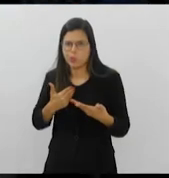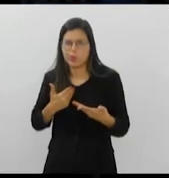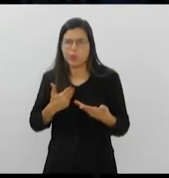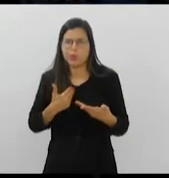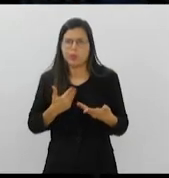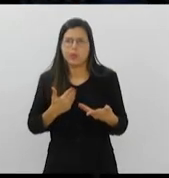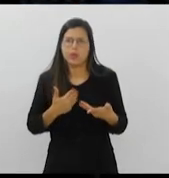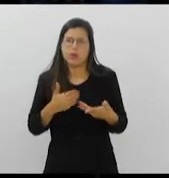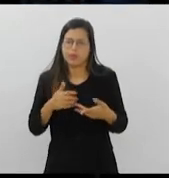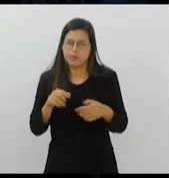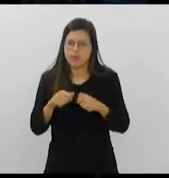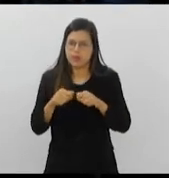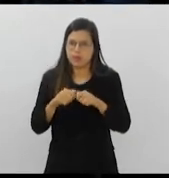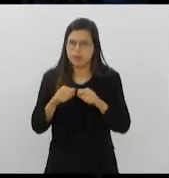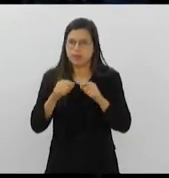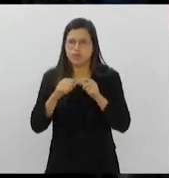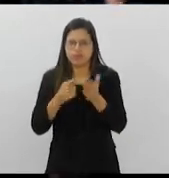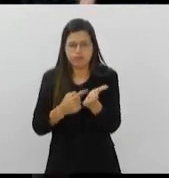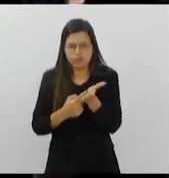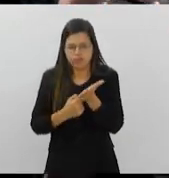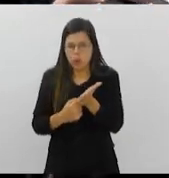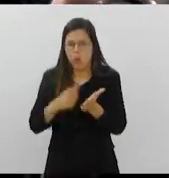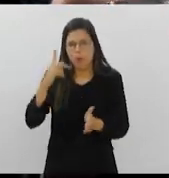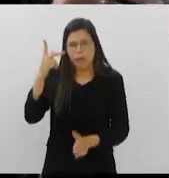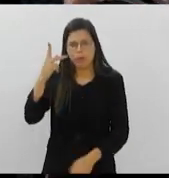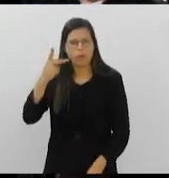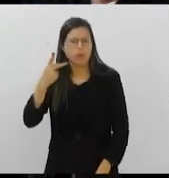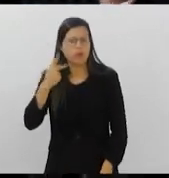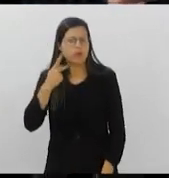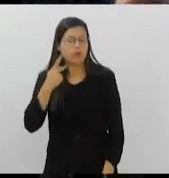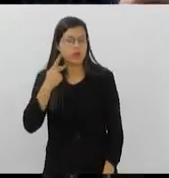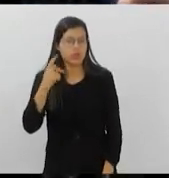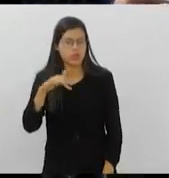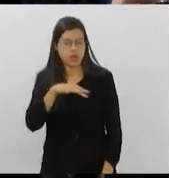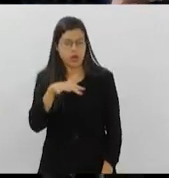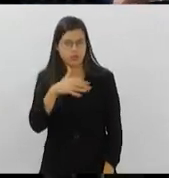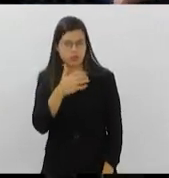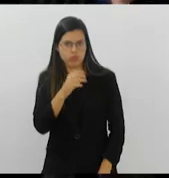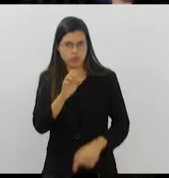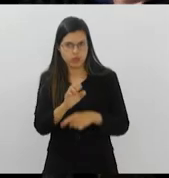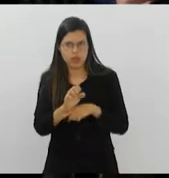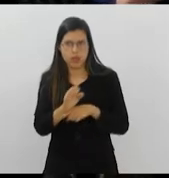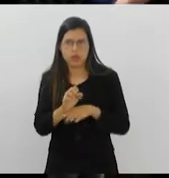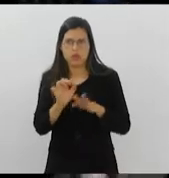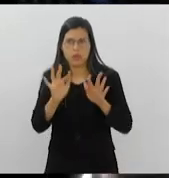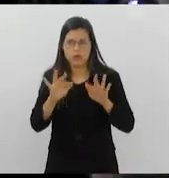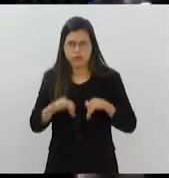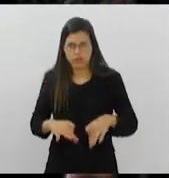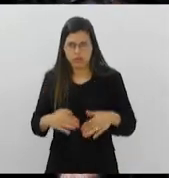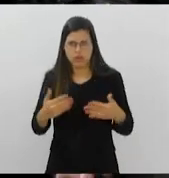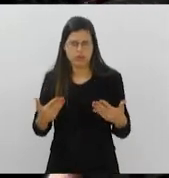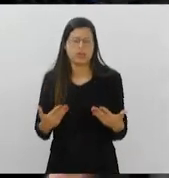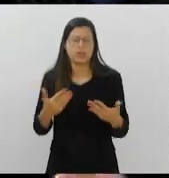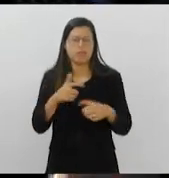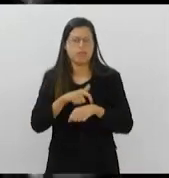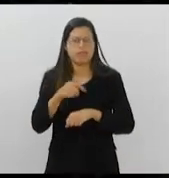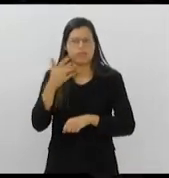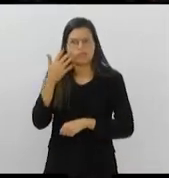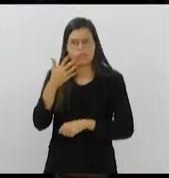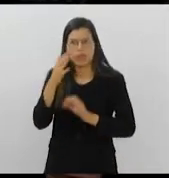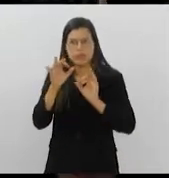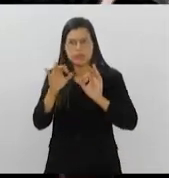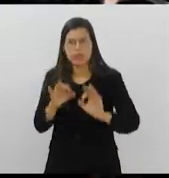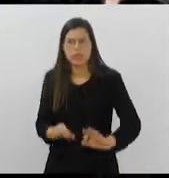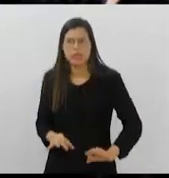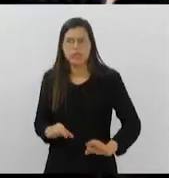do Estado. Então, eu vou encerrar aqui essa colocação. Tenho absoluta certeza que o